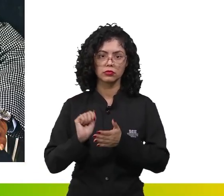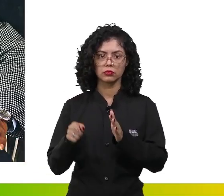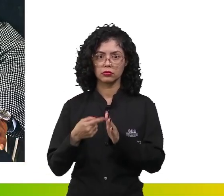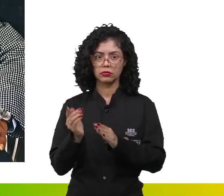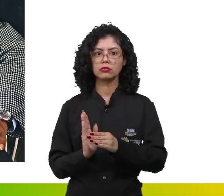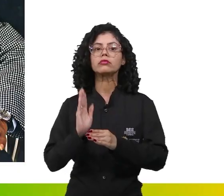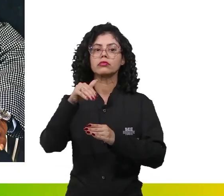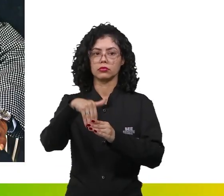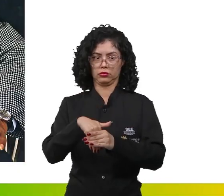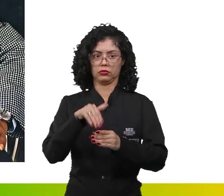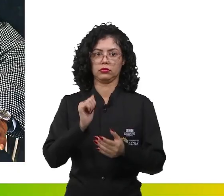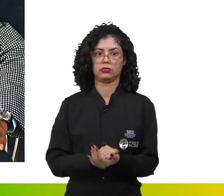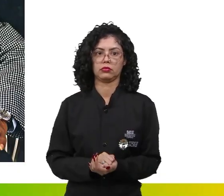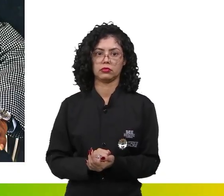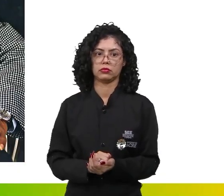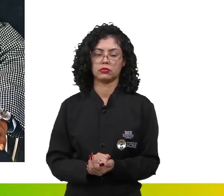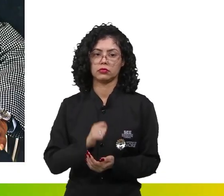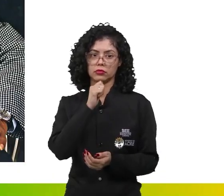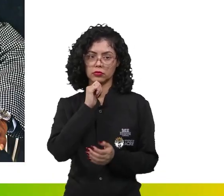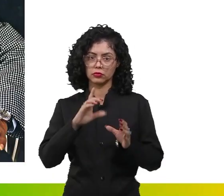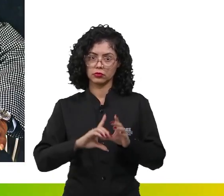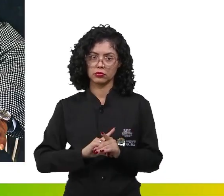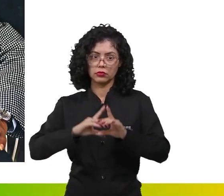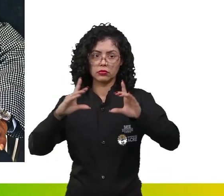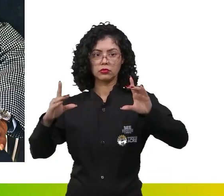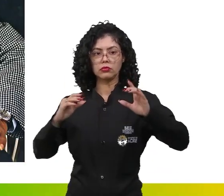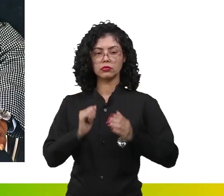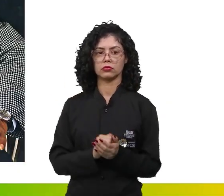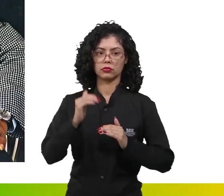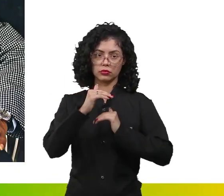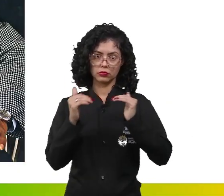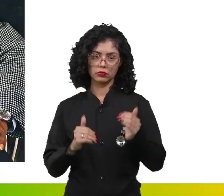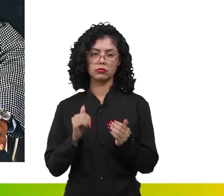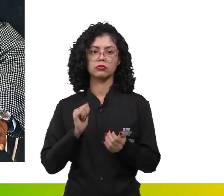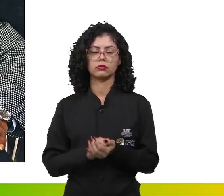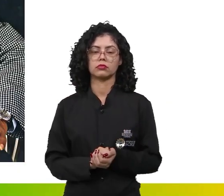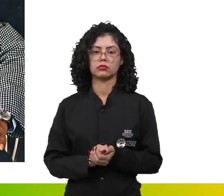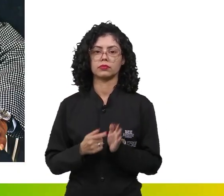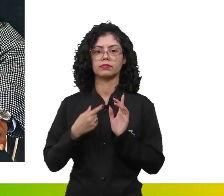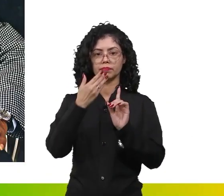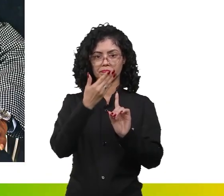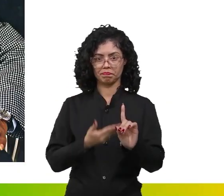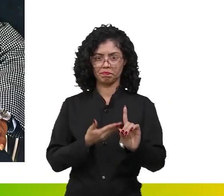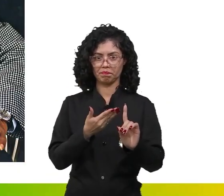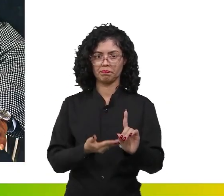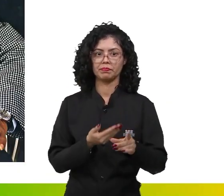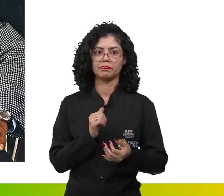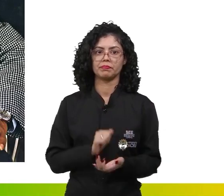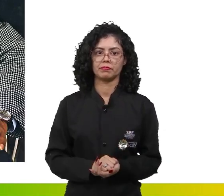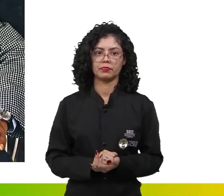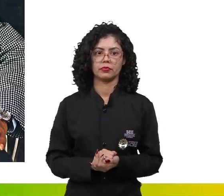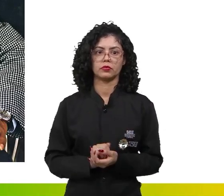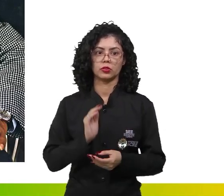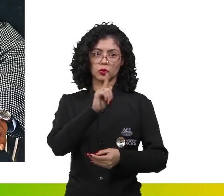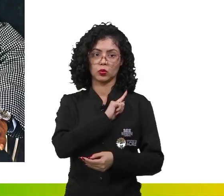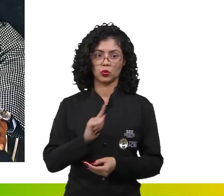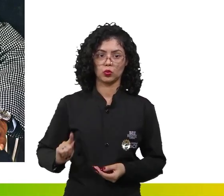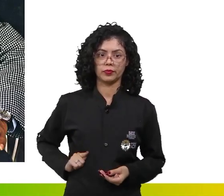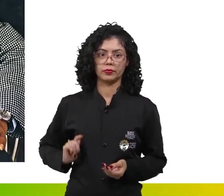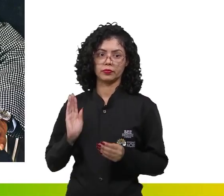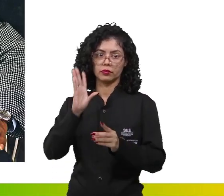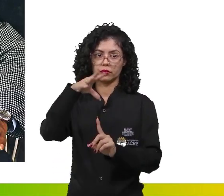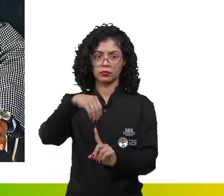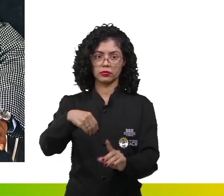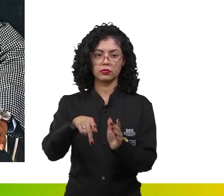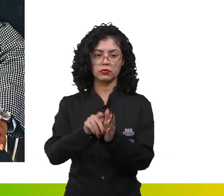país e o primeiro eleito em uma eleição democrática totalmente representativa. Seu governo se